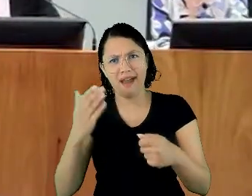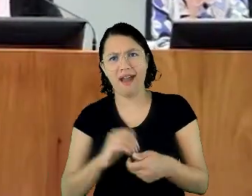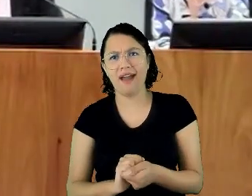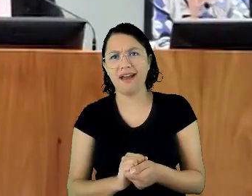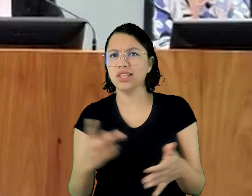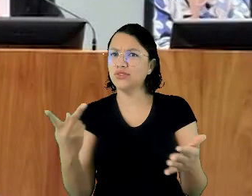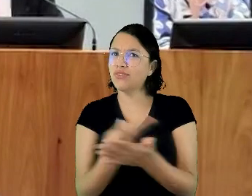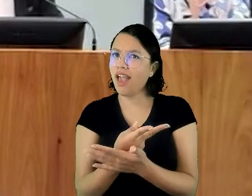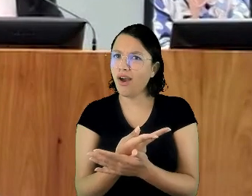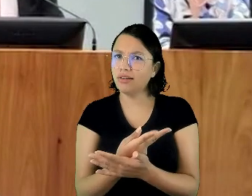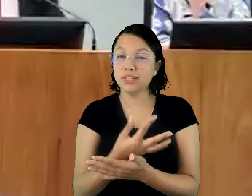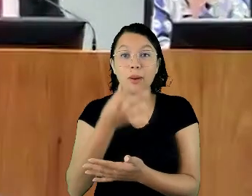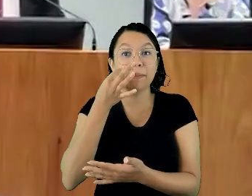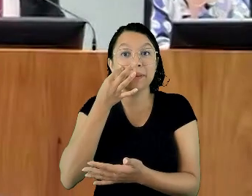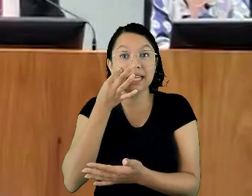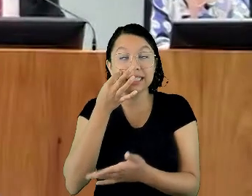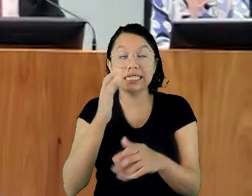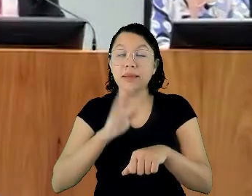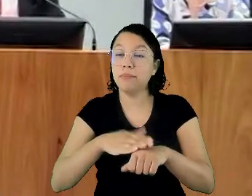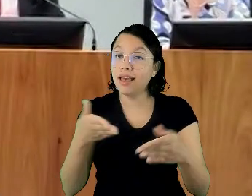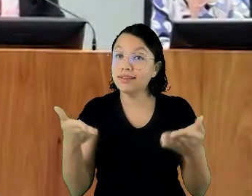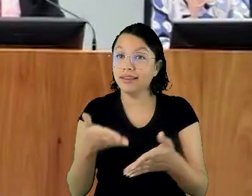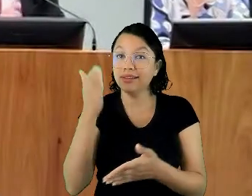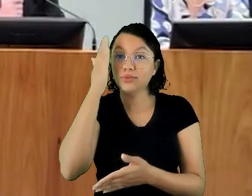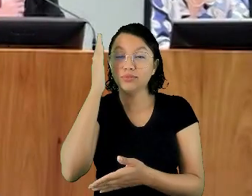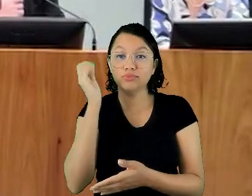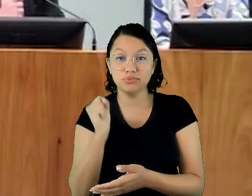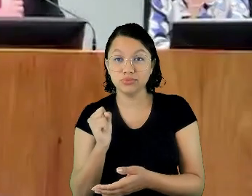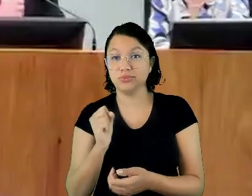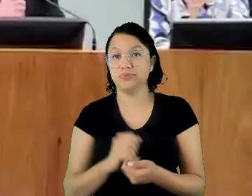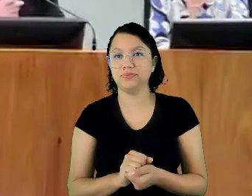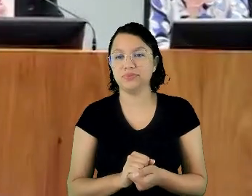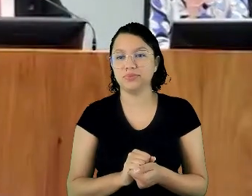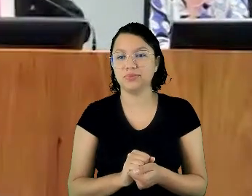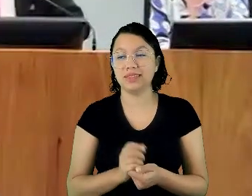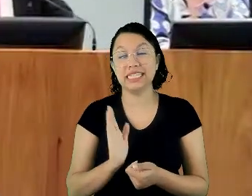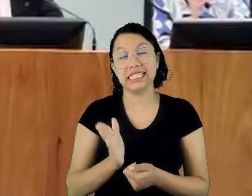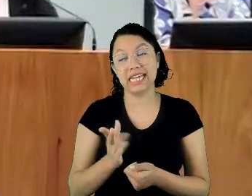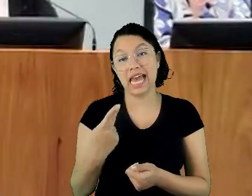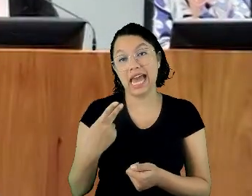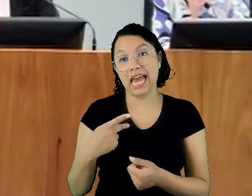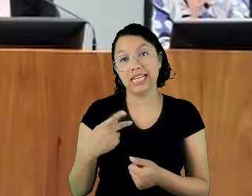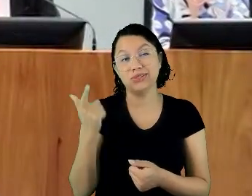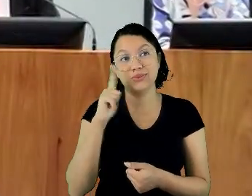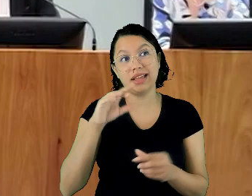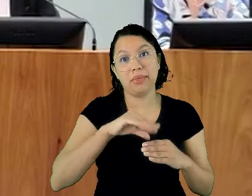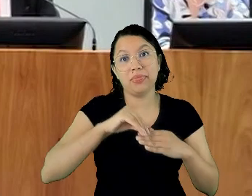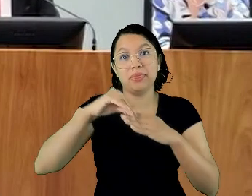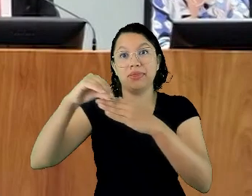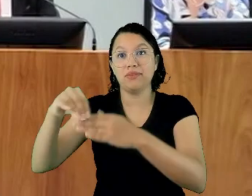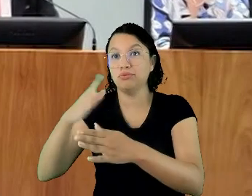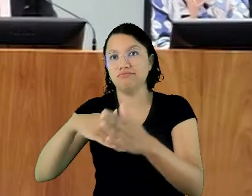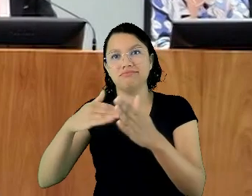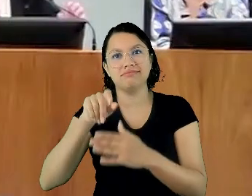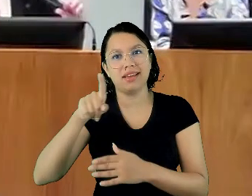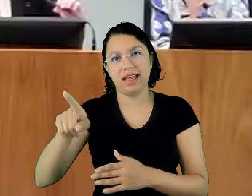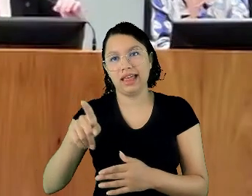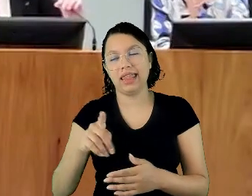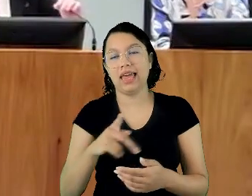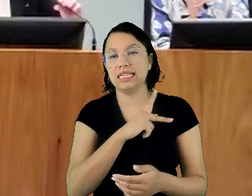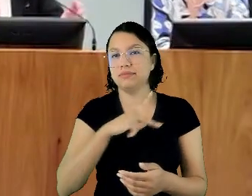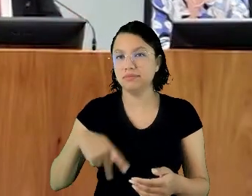aqui, já que nós não podemos nos transportar totalmente para lá. O presidente tem ido regularmente, desembargador